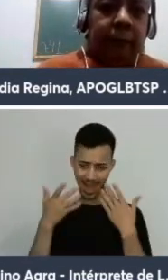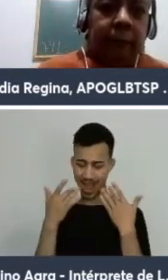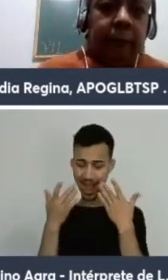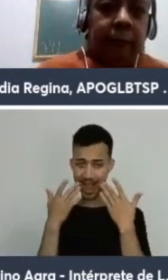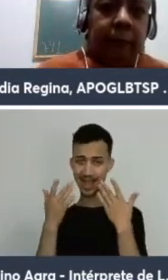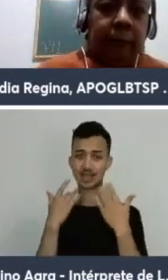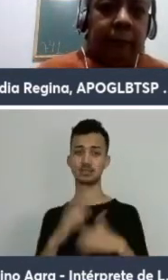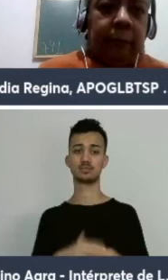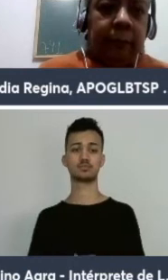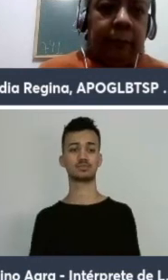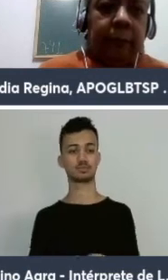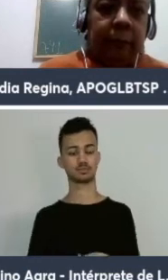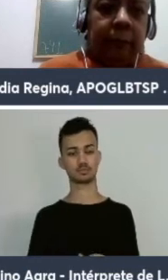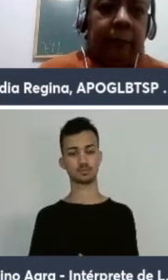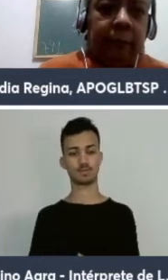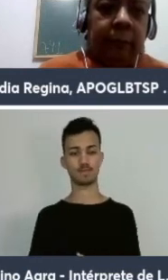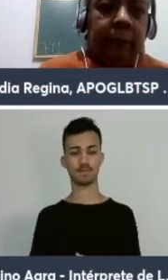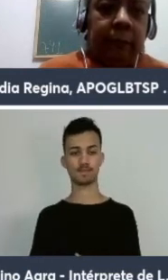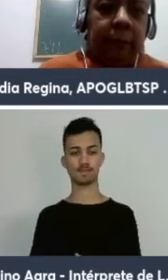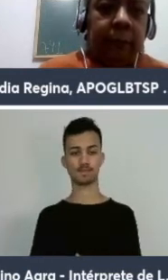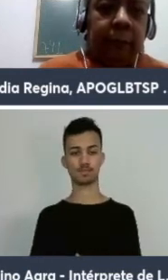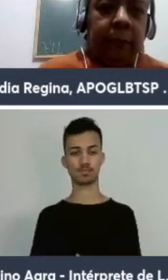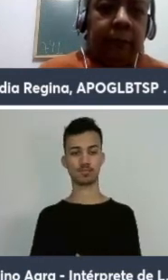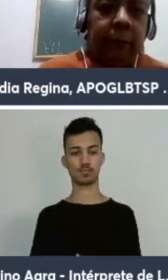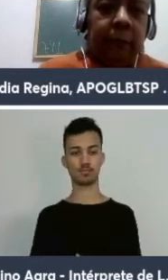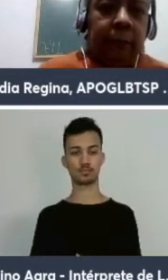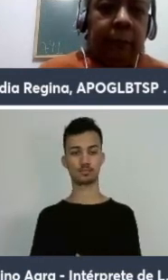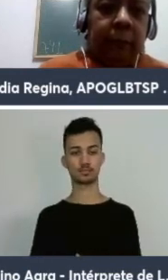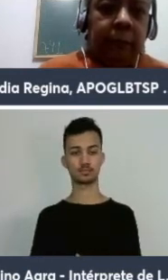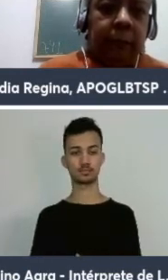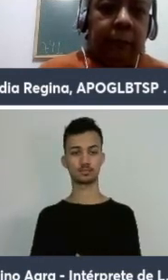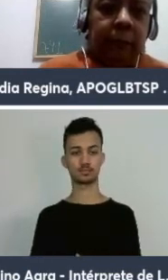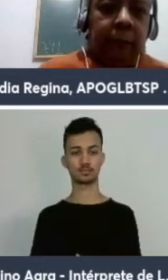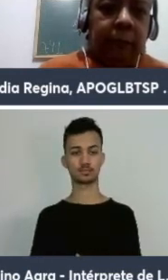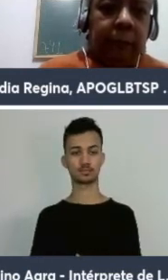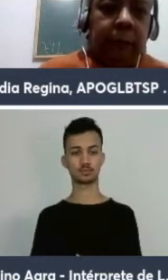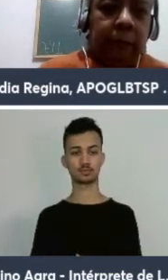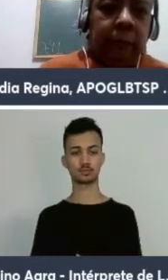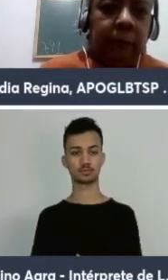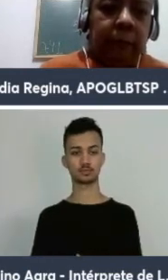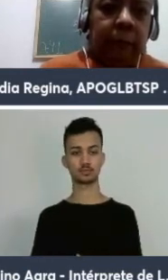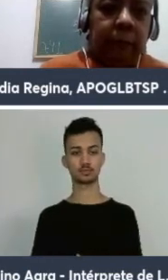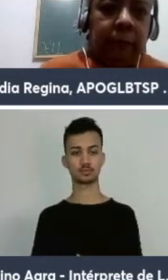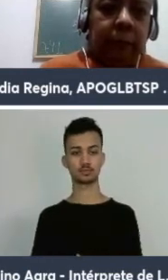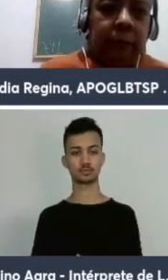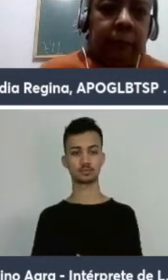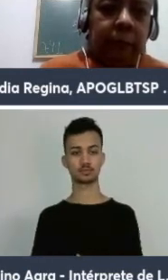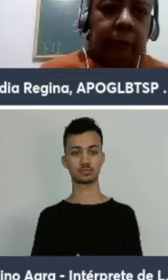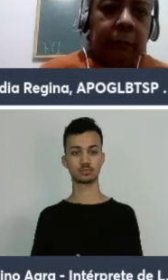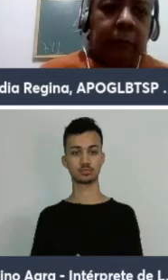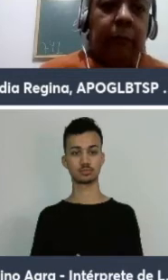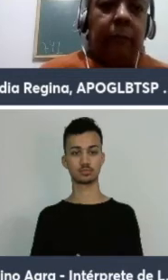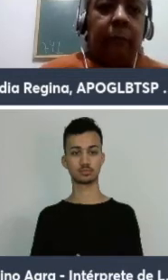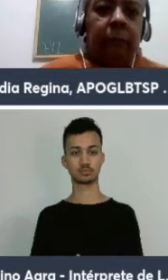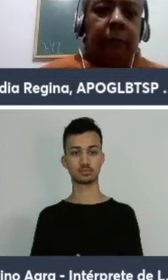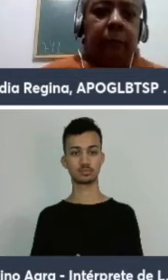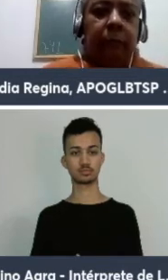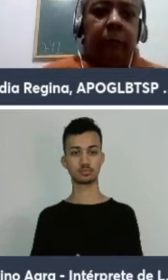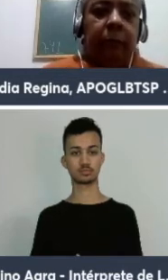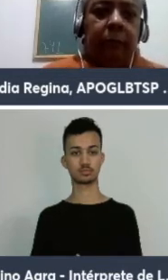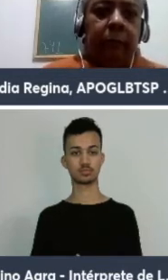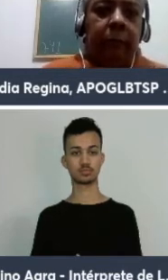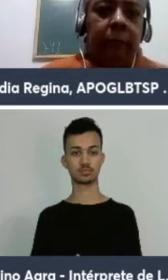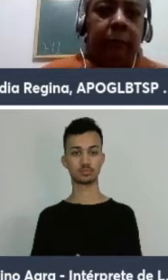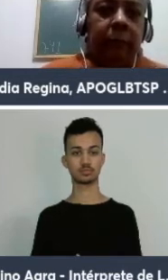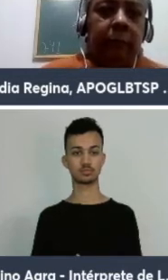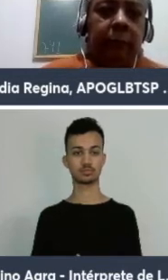já havia o Edir Star, por exemplo, que eu considero